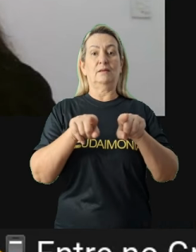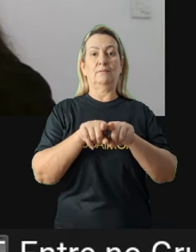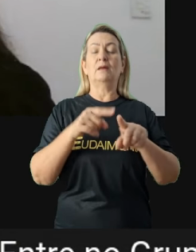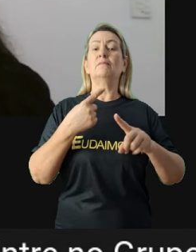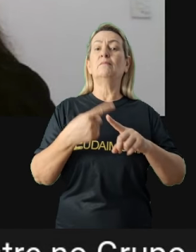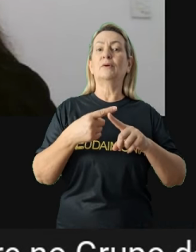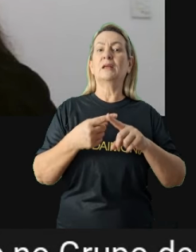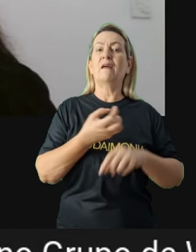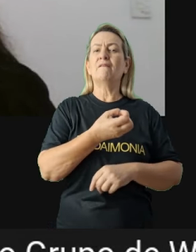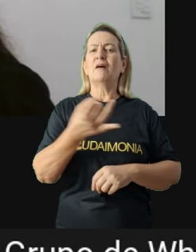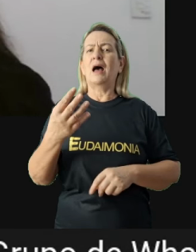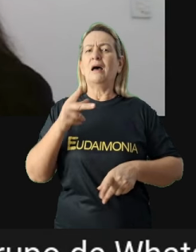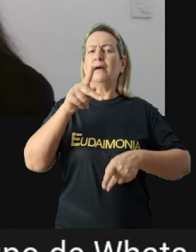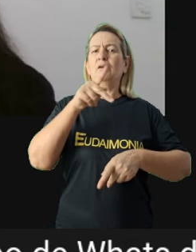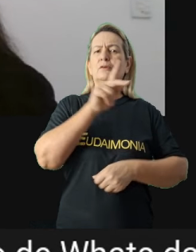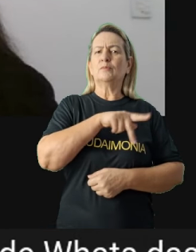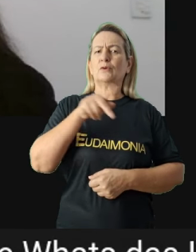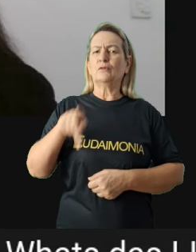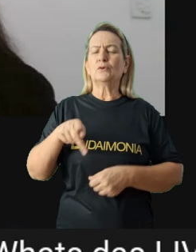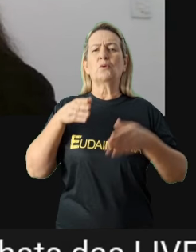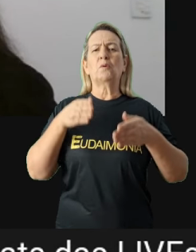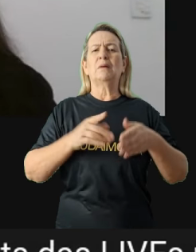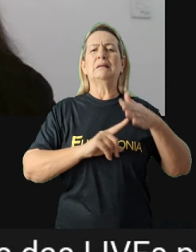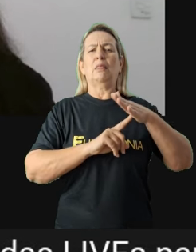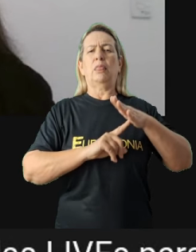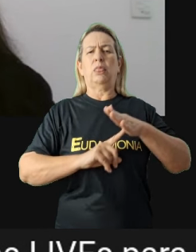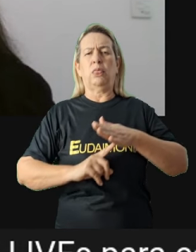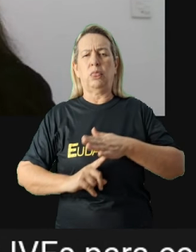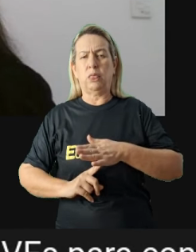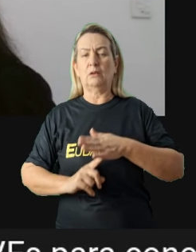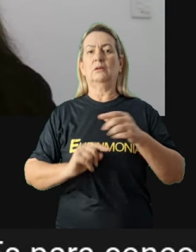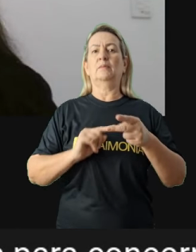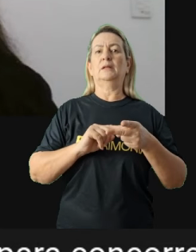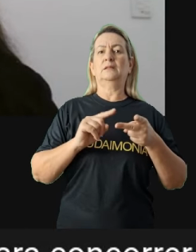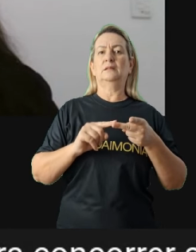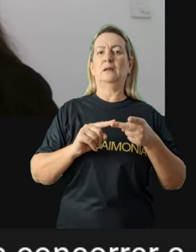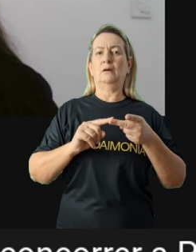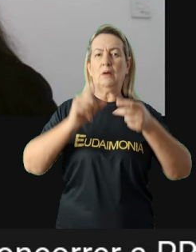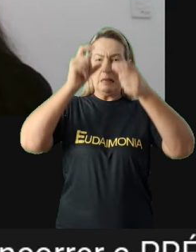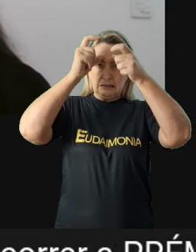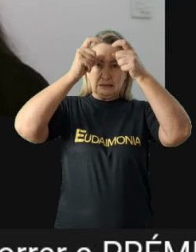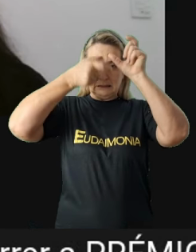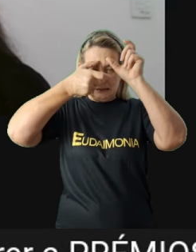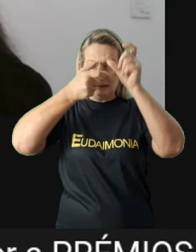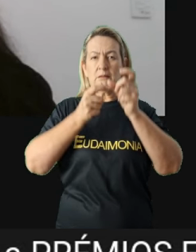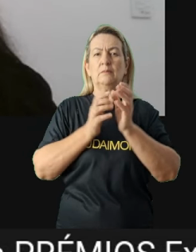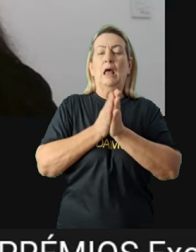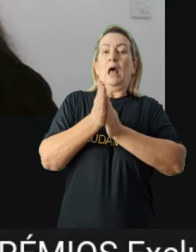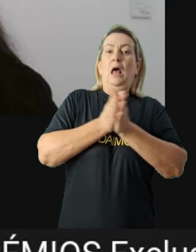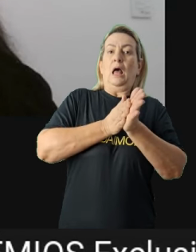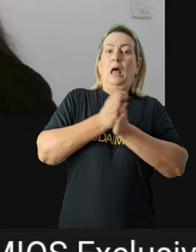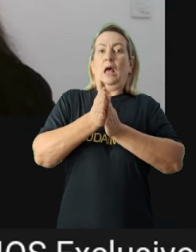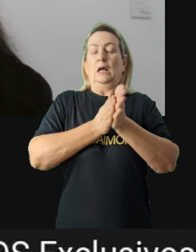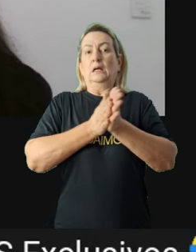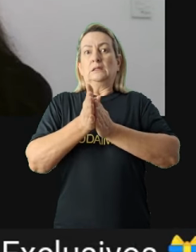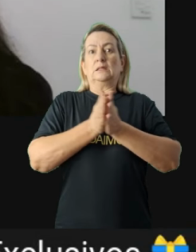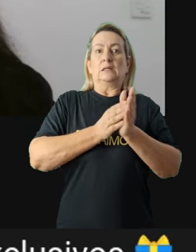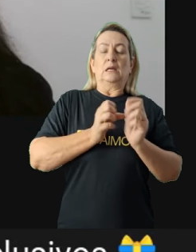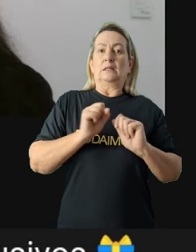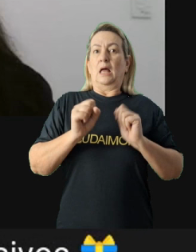porque daí a gente vê vários professores entrando num movimento de depressão, né, desenvolvendo outras